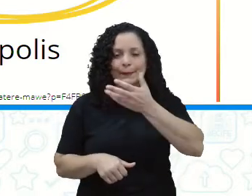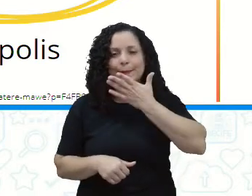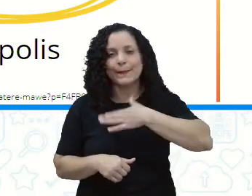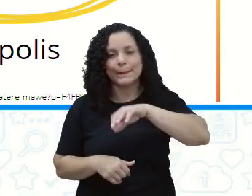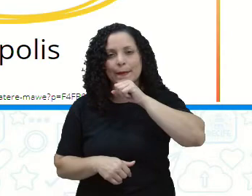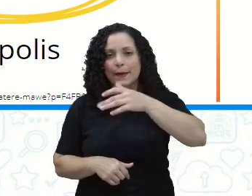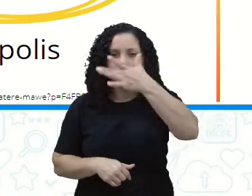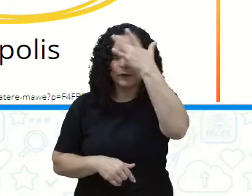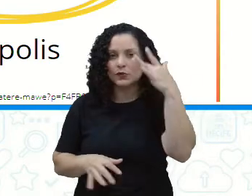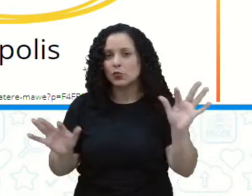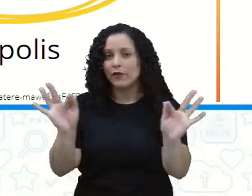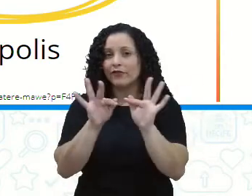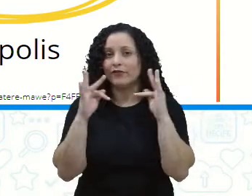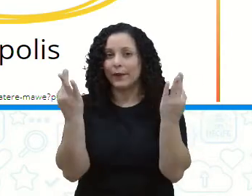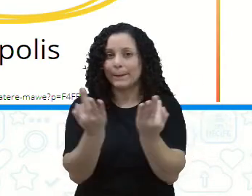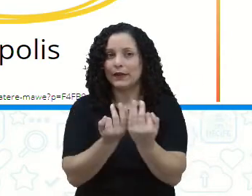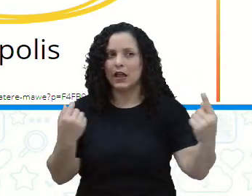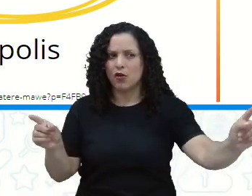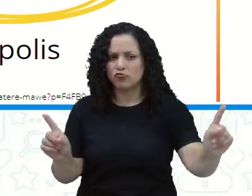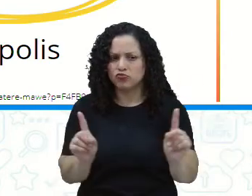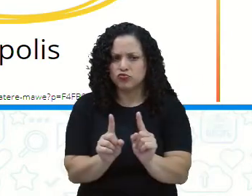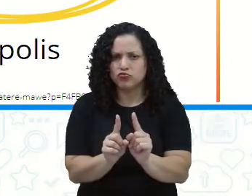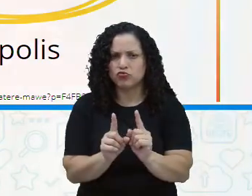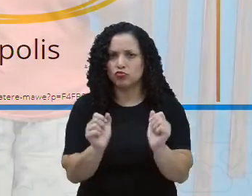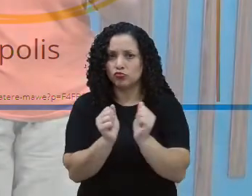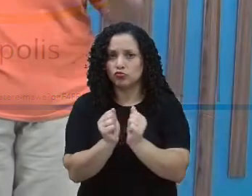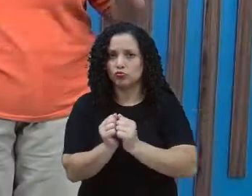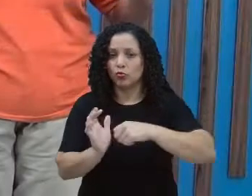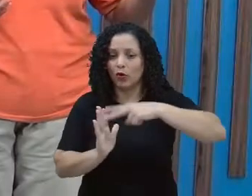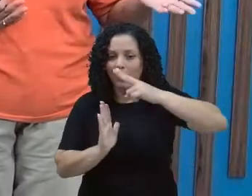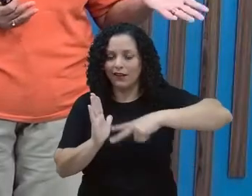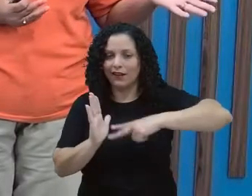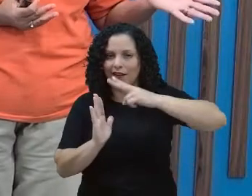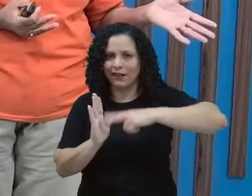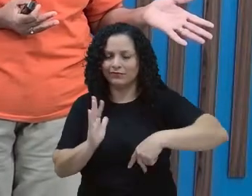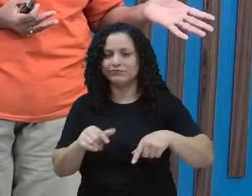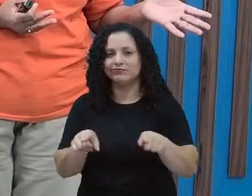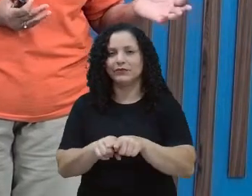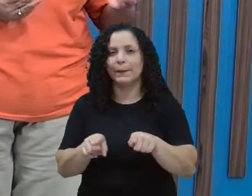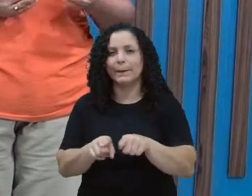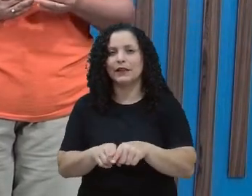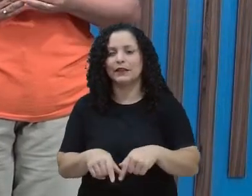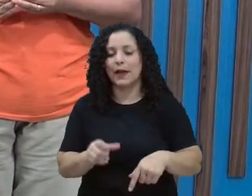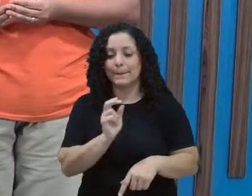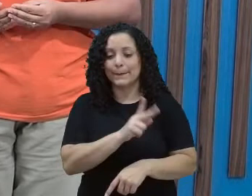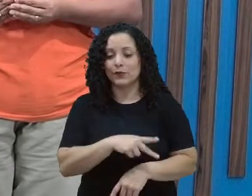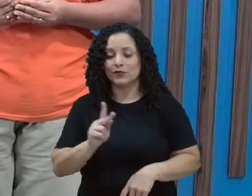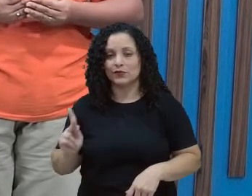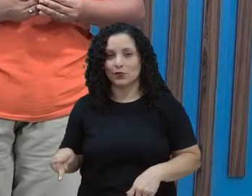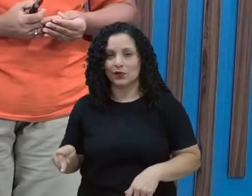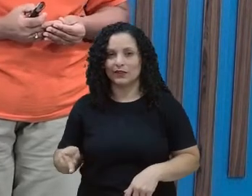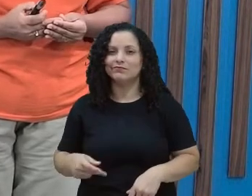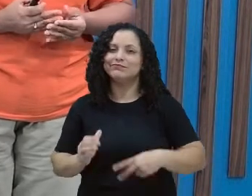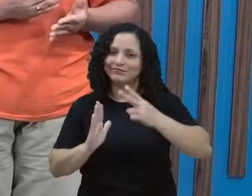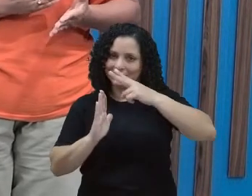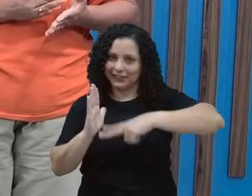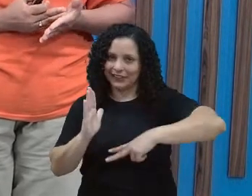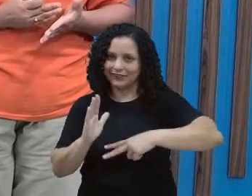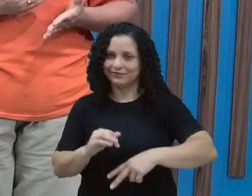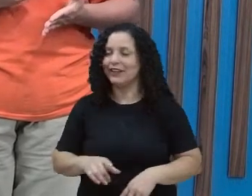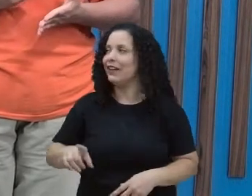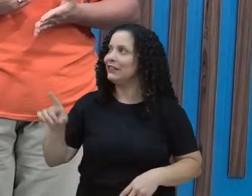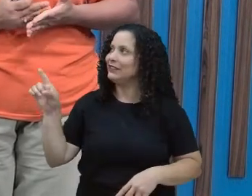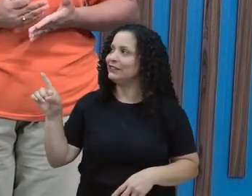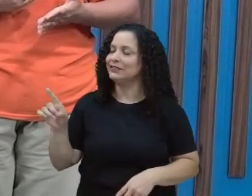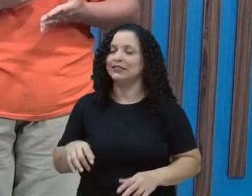de ler com você para fazer essa leitura. Ou pode sugerir também a sua professora. Então, é este livro aí, o